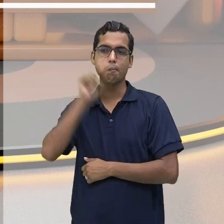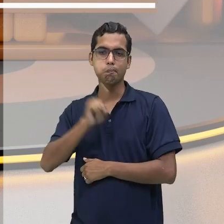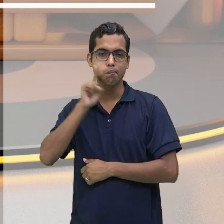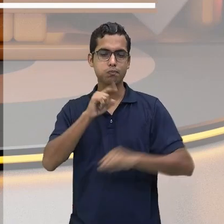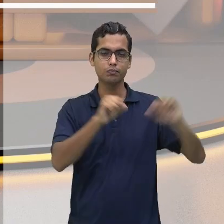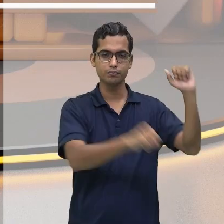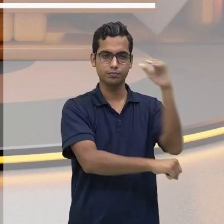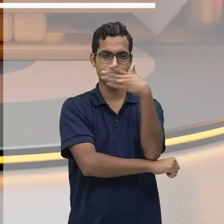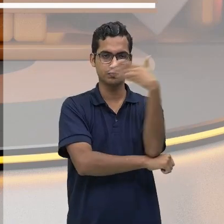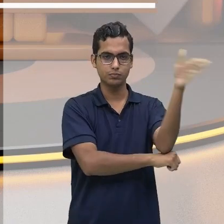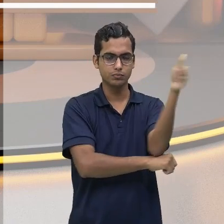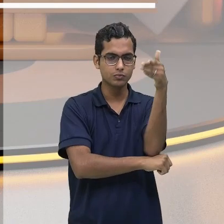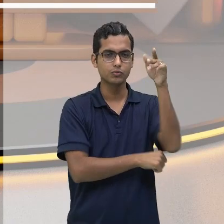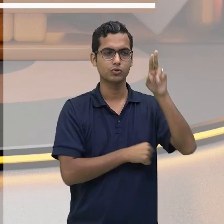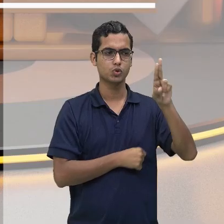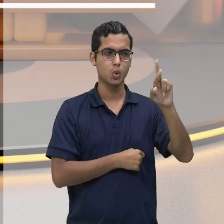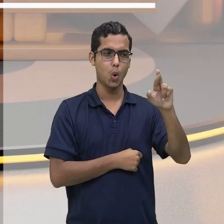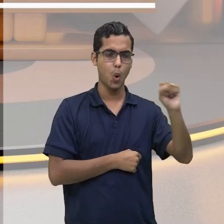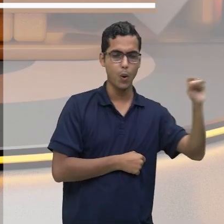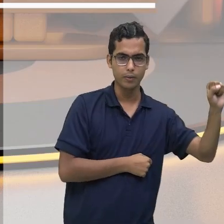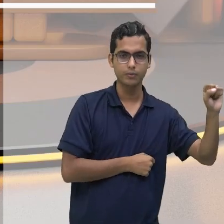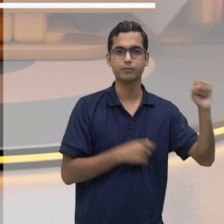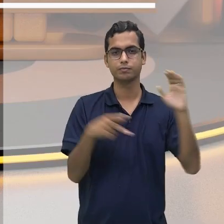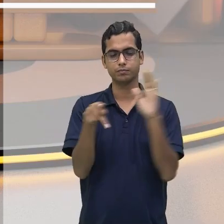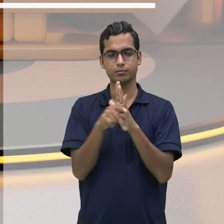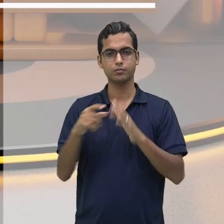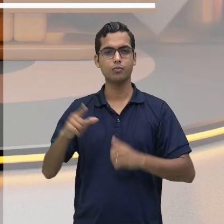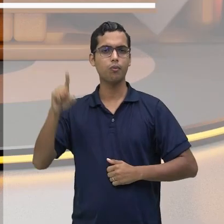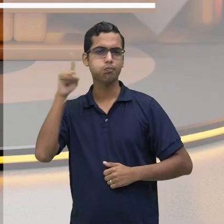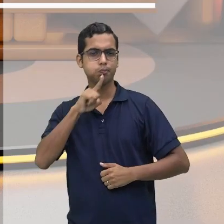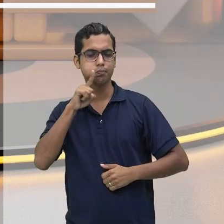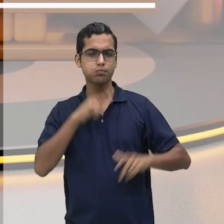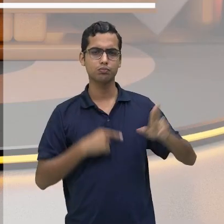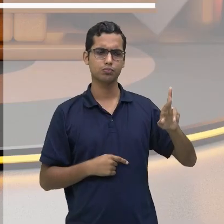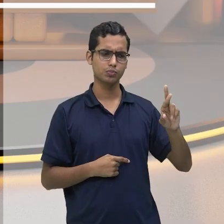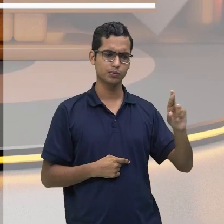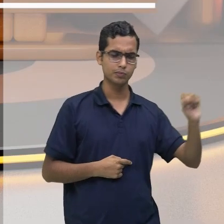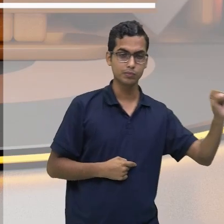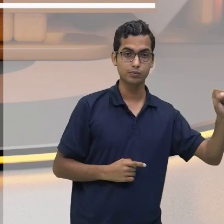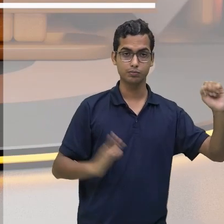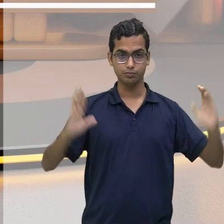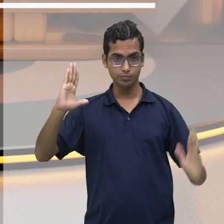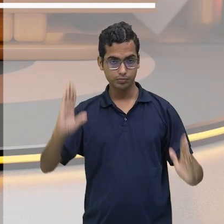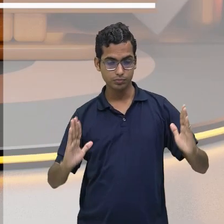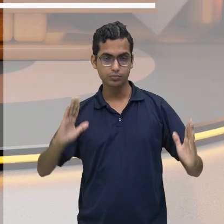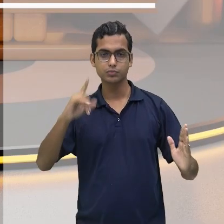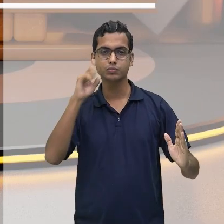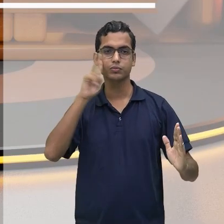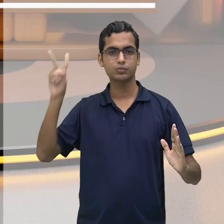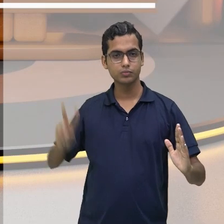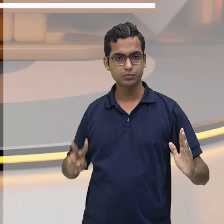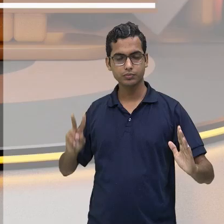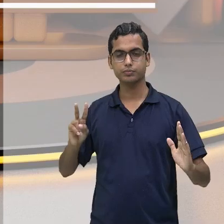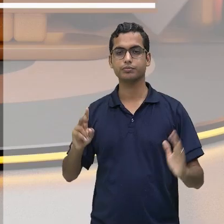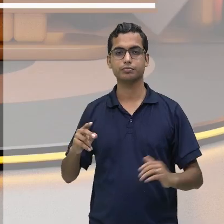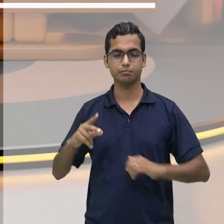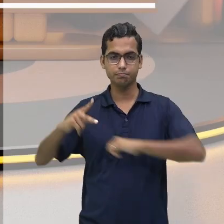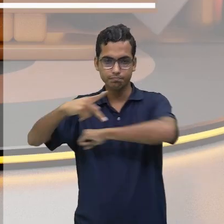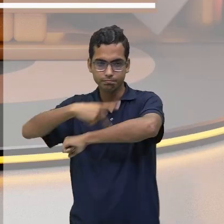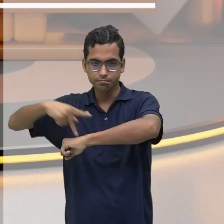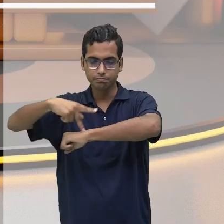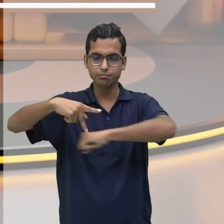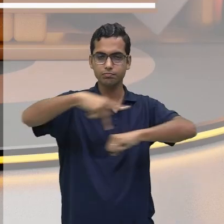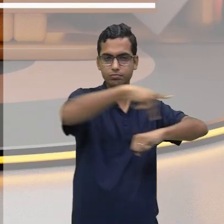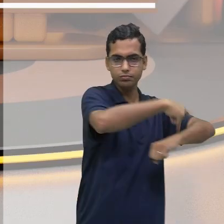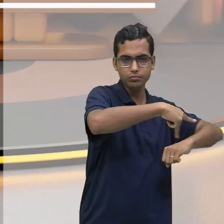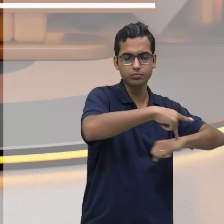e da União Soviética. Então, a gente observa que vai ter um período que esses dois países, gente, eles